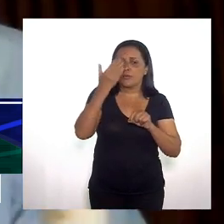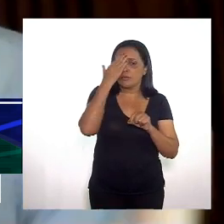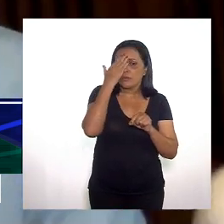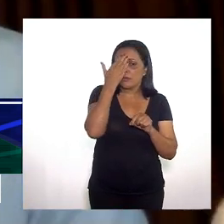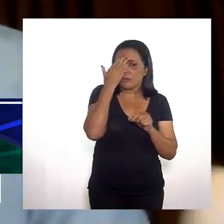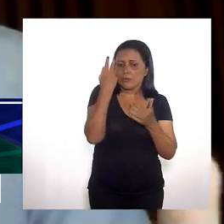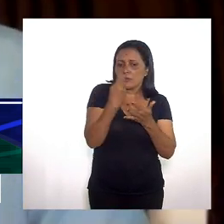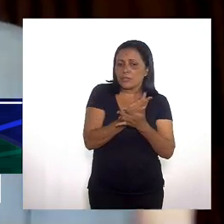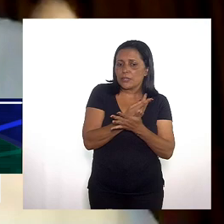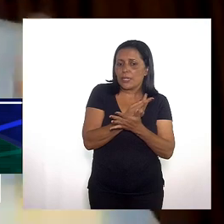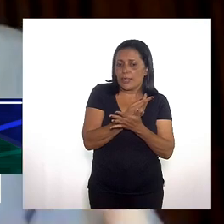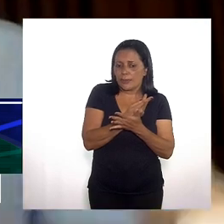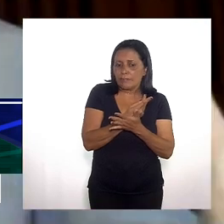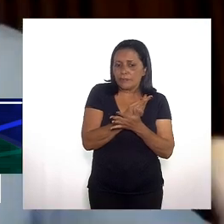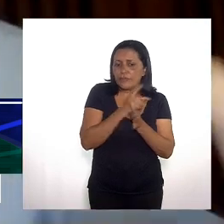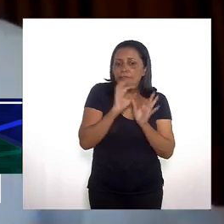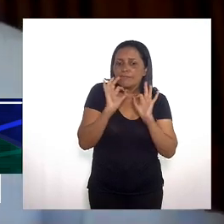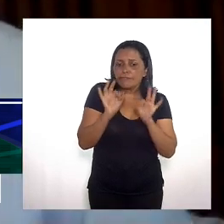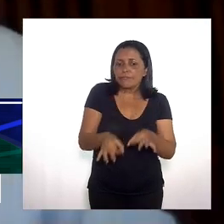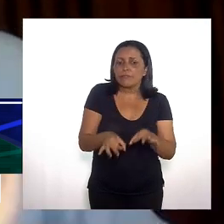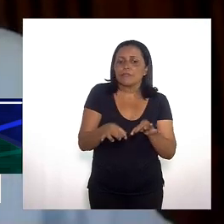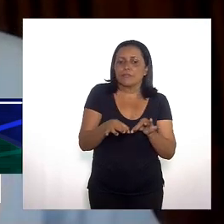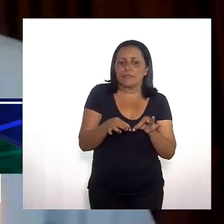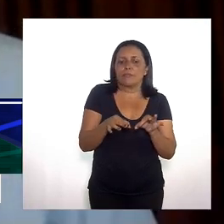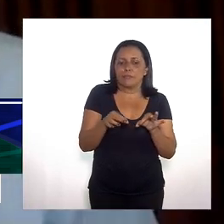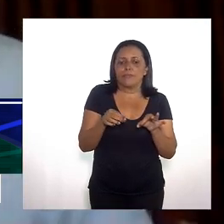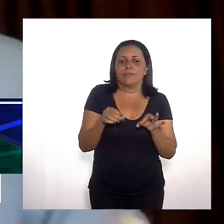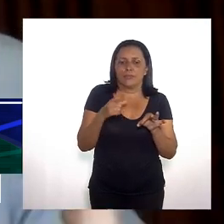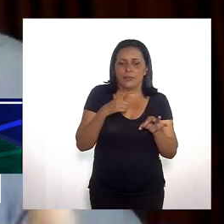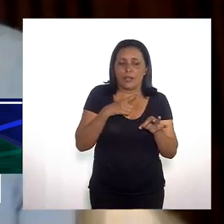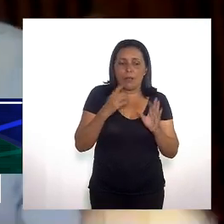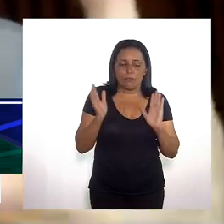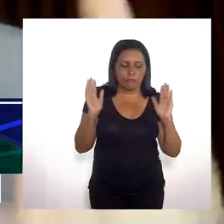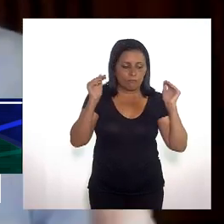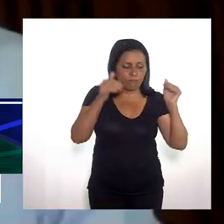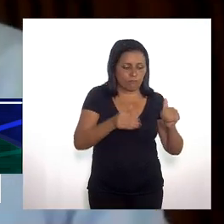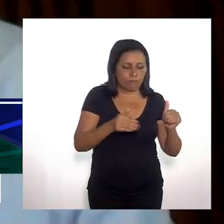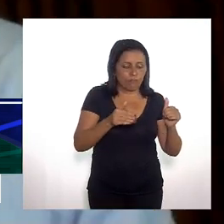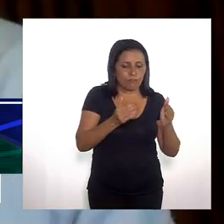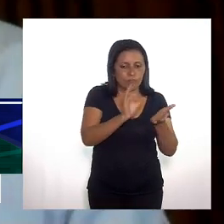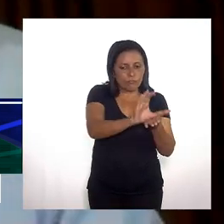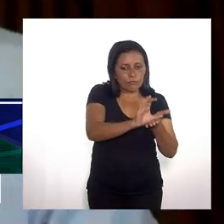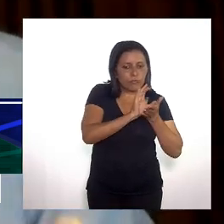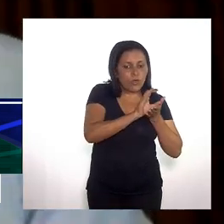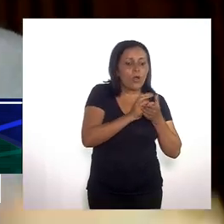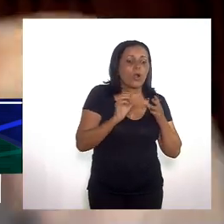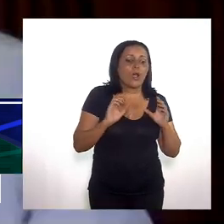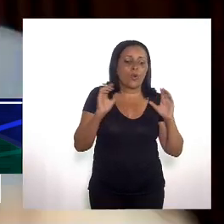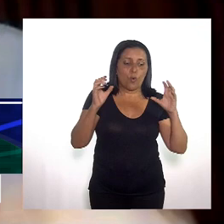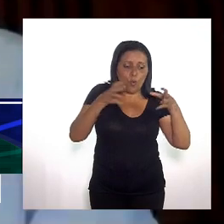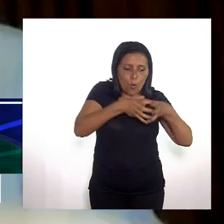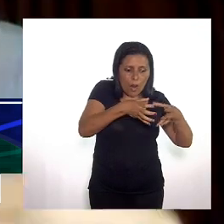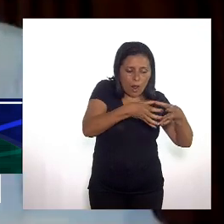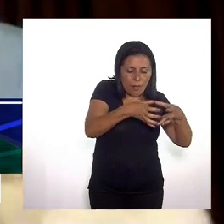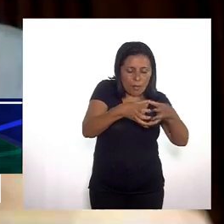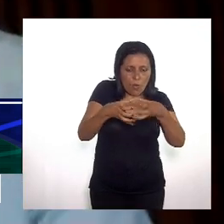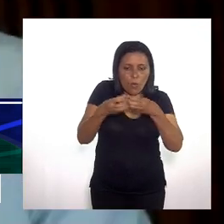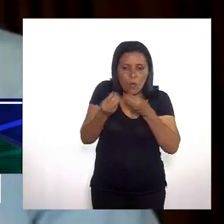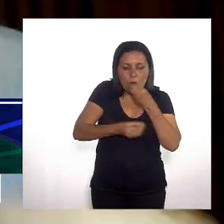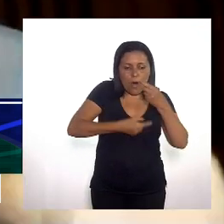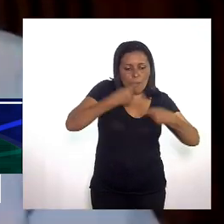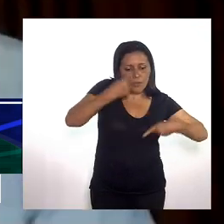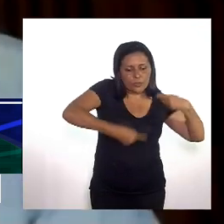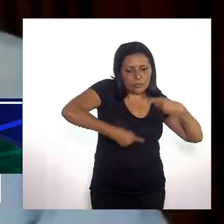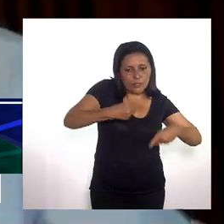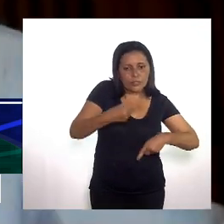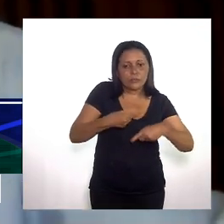isso acontecerá, de fato, possa dar robustez ao fundo. Eu quero corroborar com a ideia de Vossa Excelência de como isso foi debatido